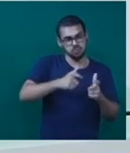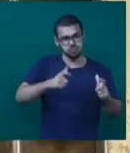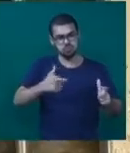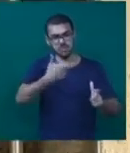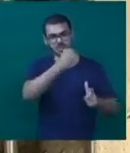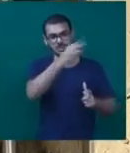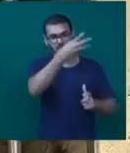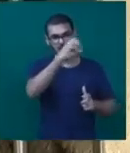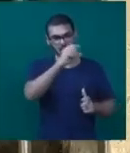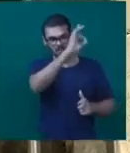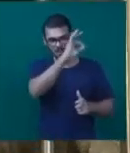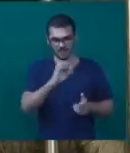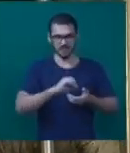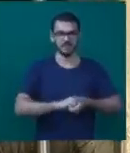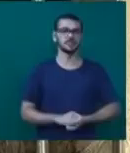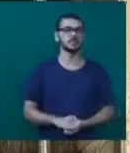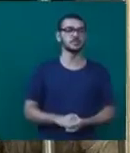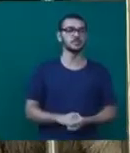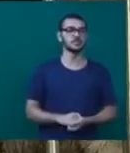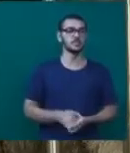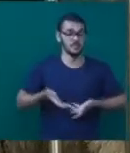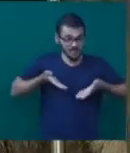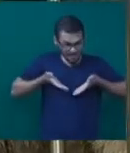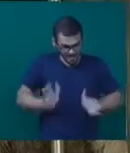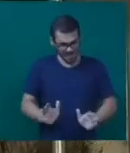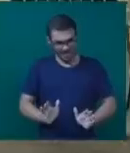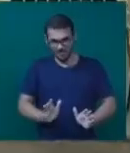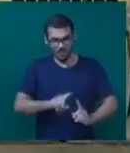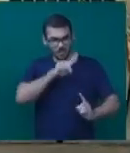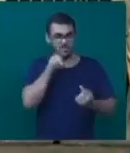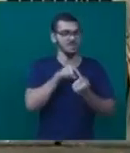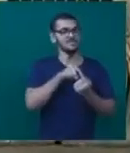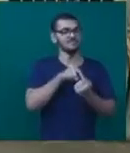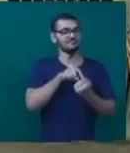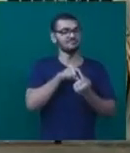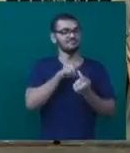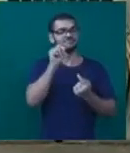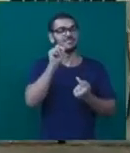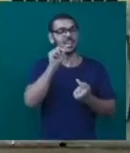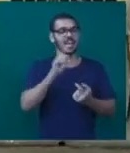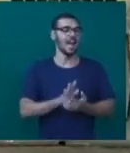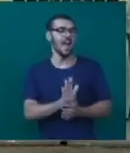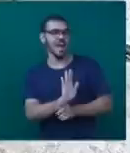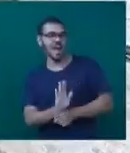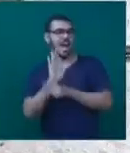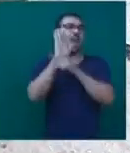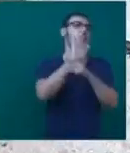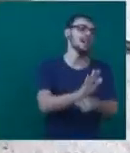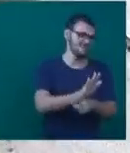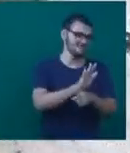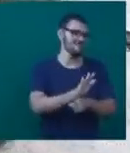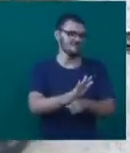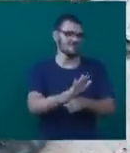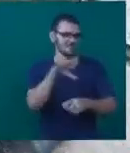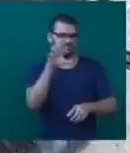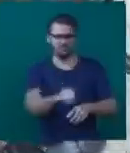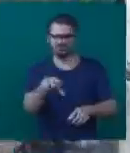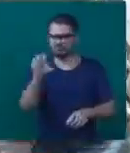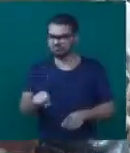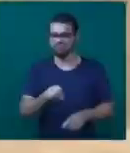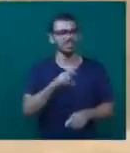2.300%. Eles nasceram com uma missão: ajudar os donos nas operações